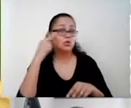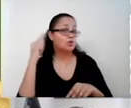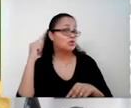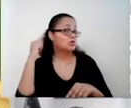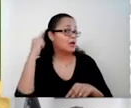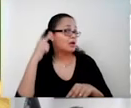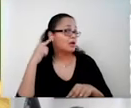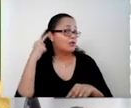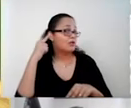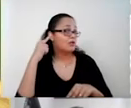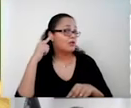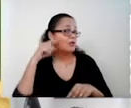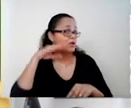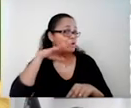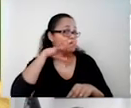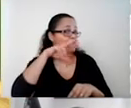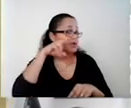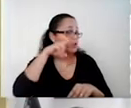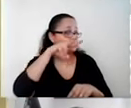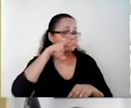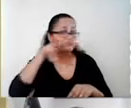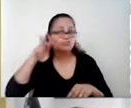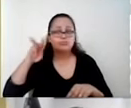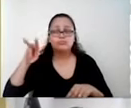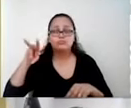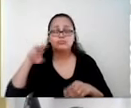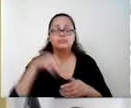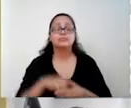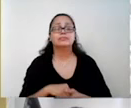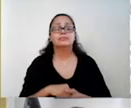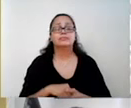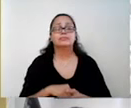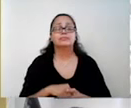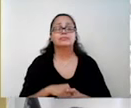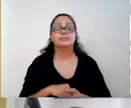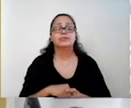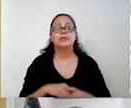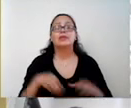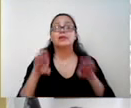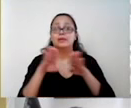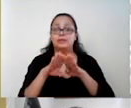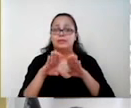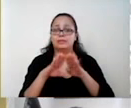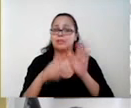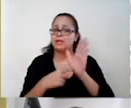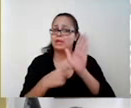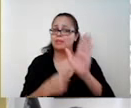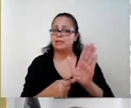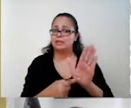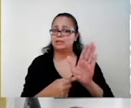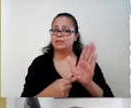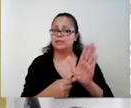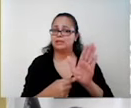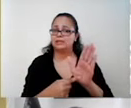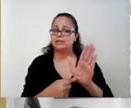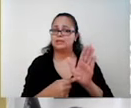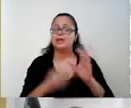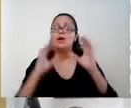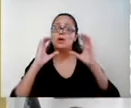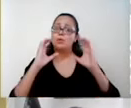visual desse animal. A libélula ela apresenta uma asa com comportamento